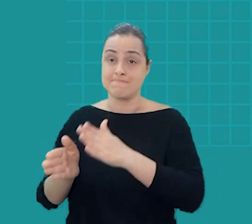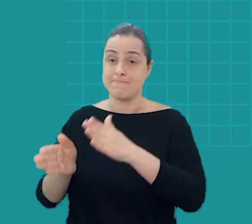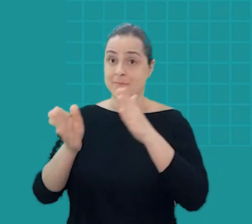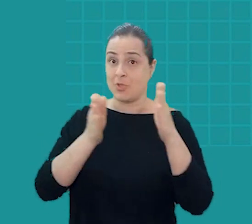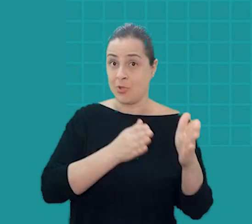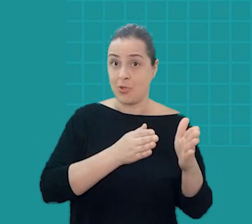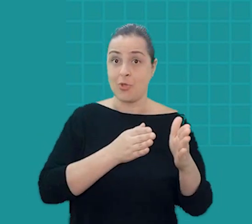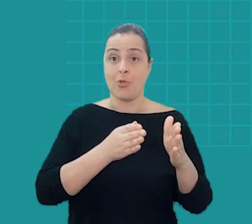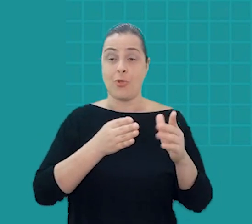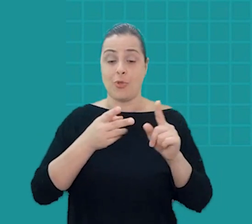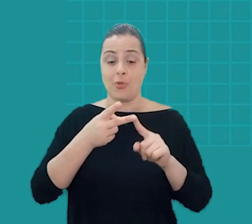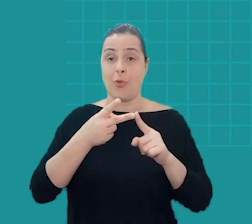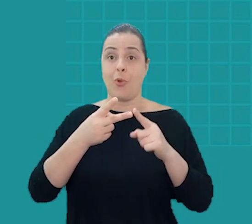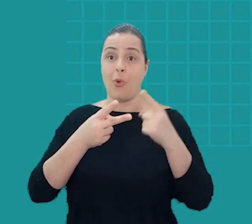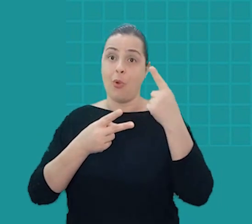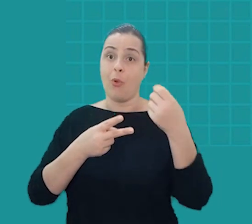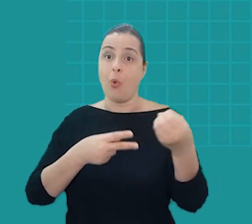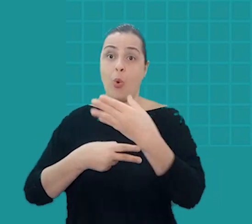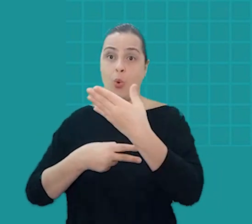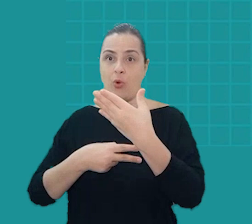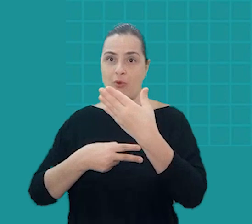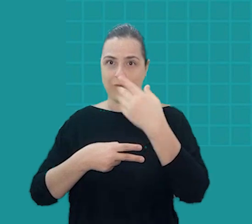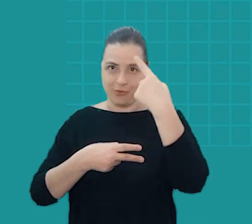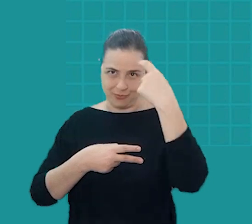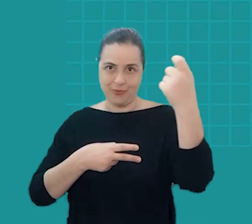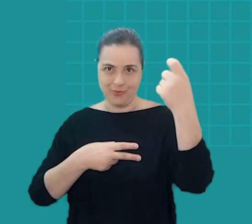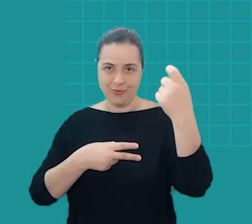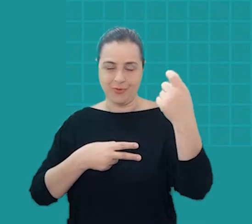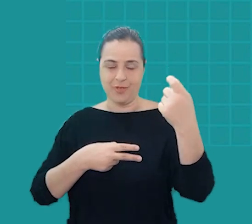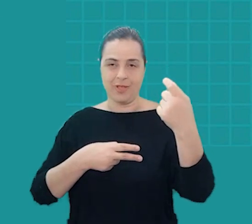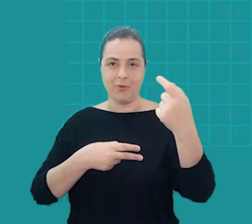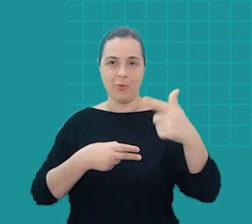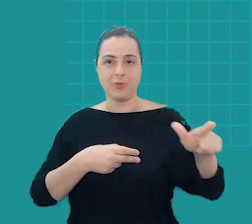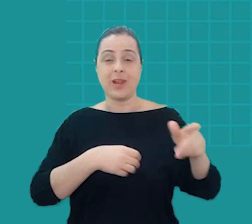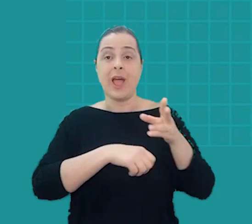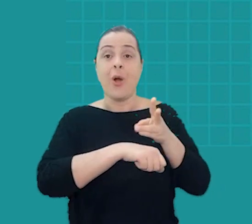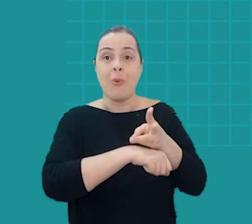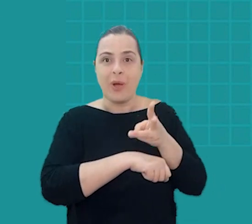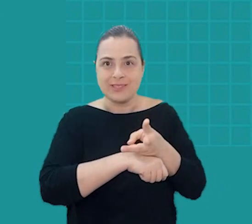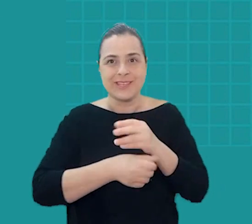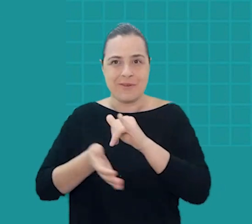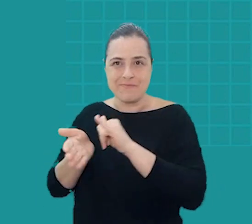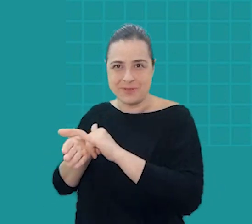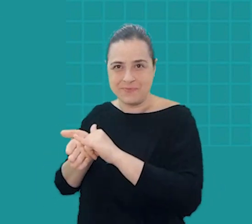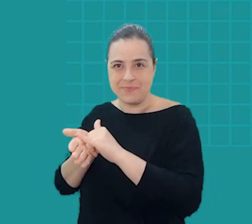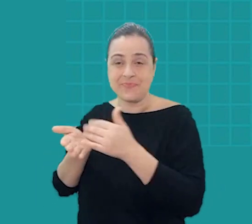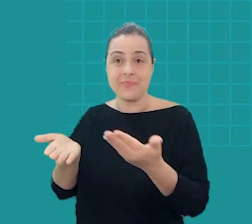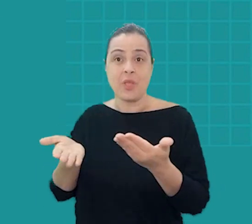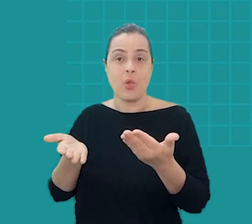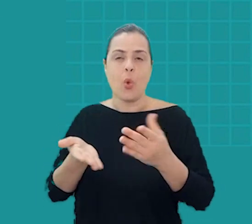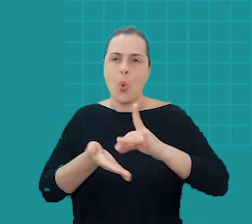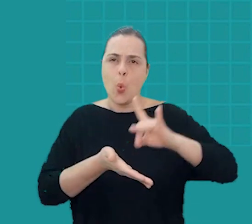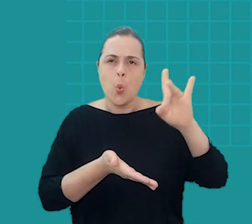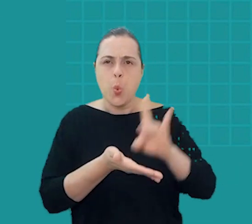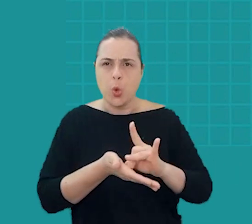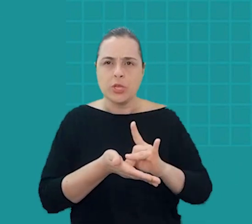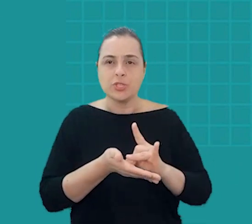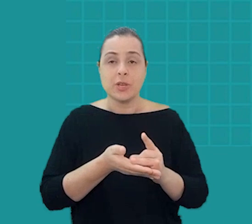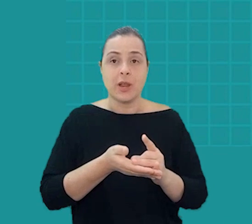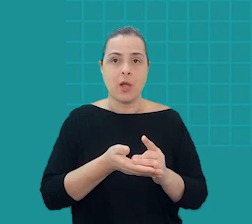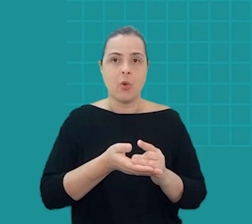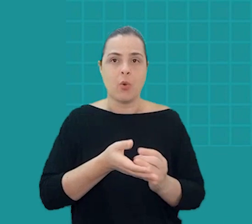isso é a acessibilidade, e até na própria educação. Então, queria fechar com esse ponto e falando duas curiosidades, que uma eu